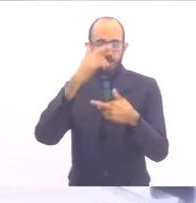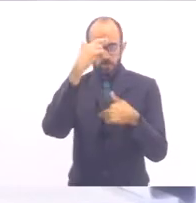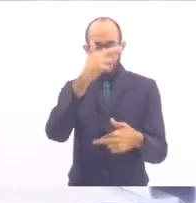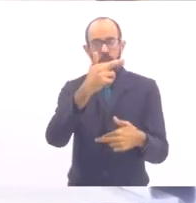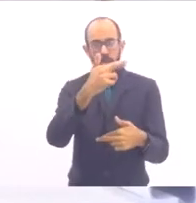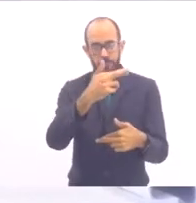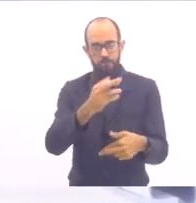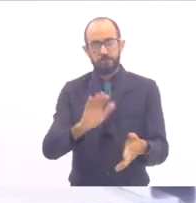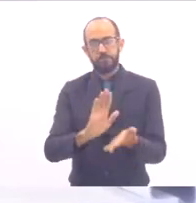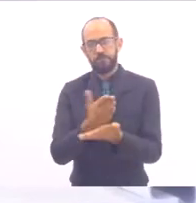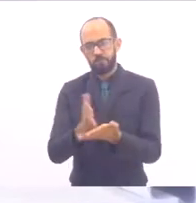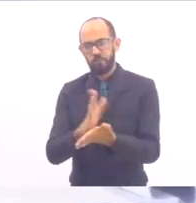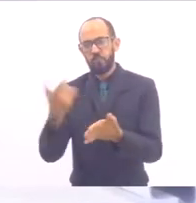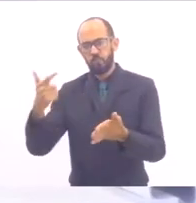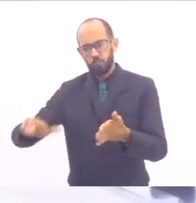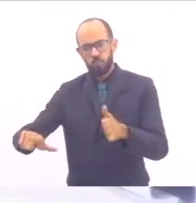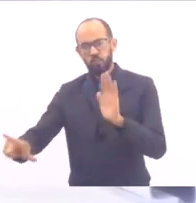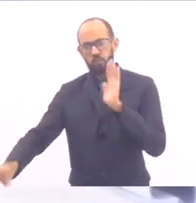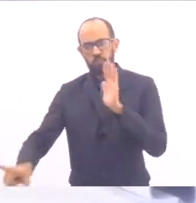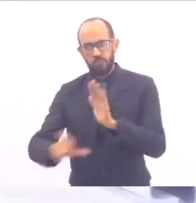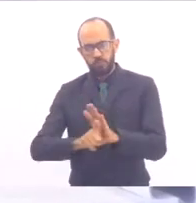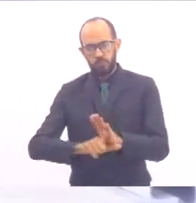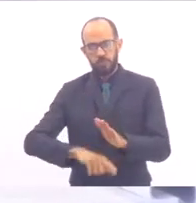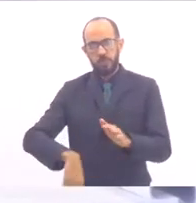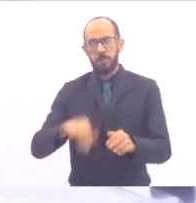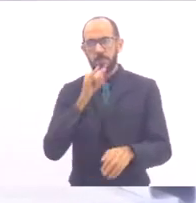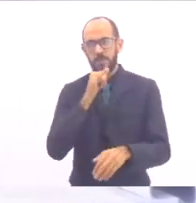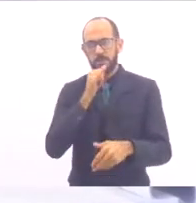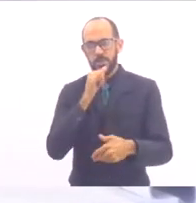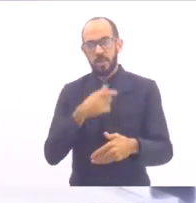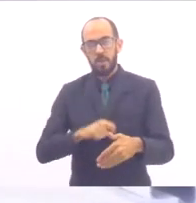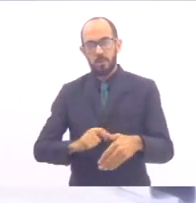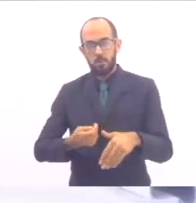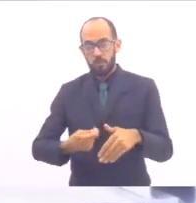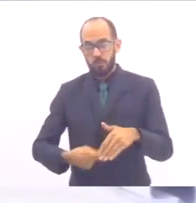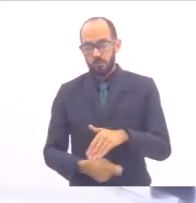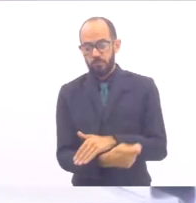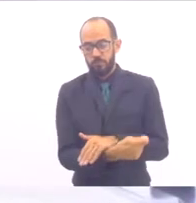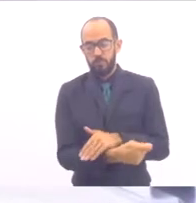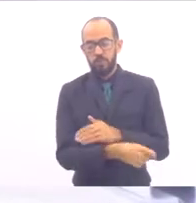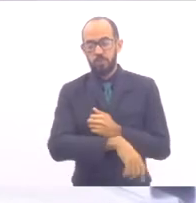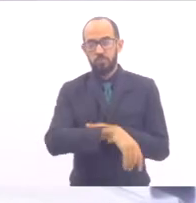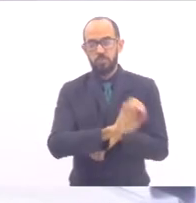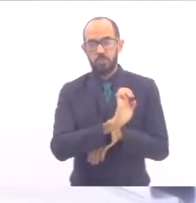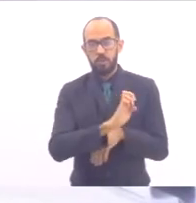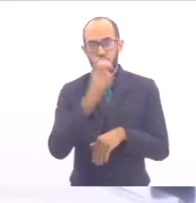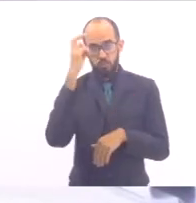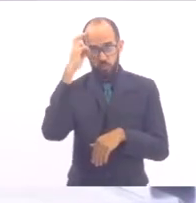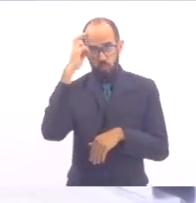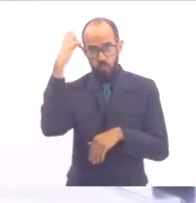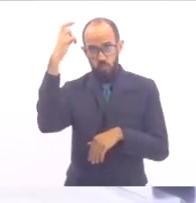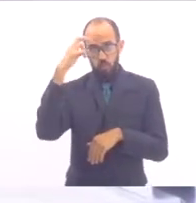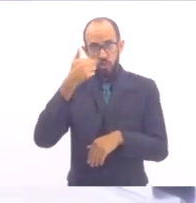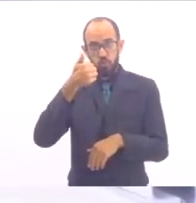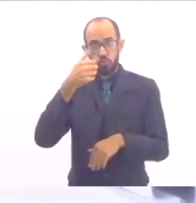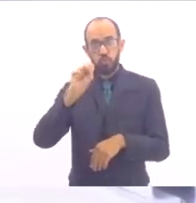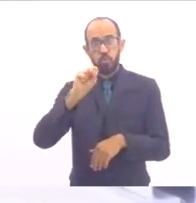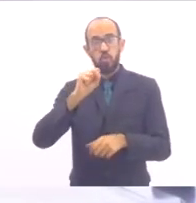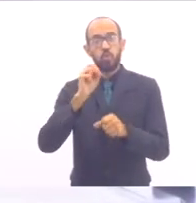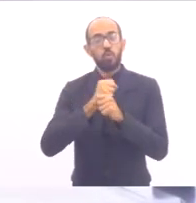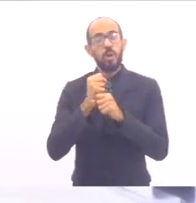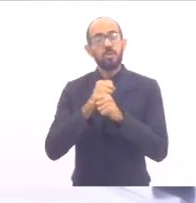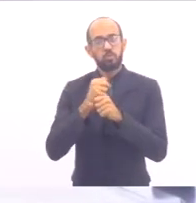temas, que não são os que a gente está tratando hoje. Fundo Estadual de Cultura, essa foi recordista. 18 anos para ser